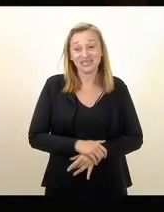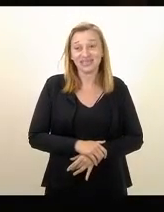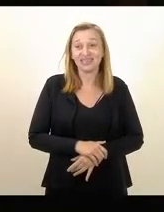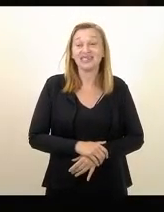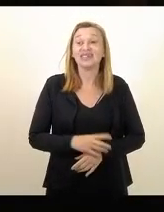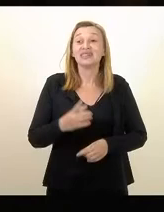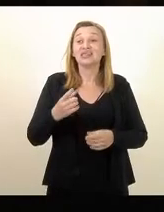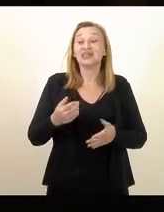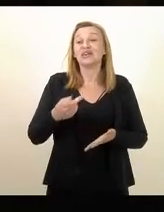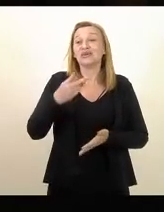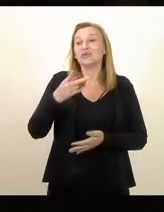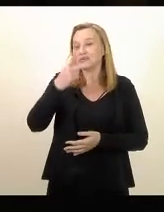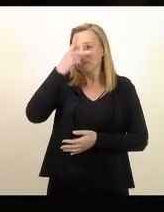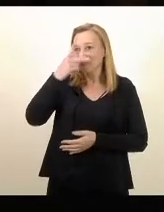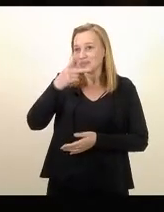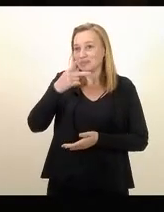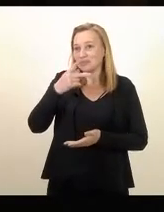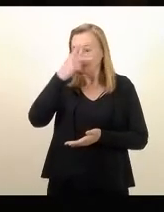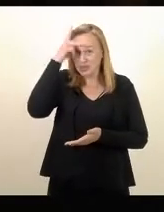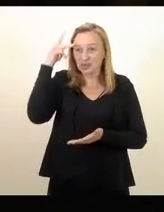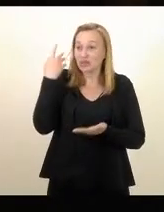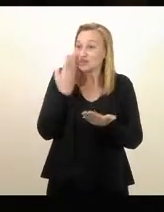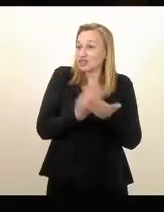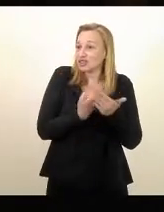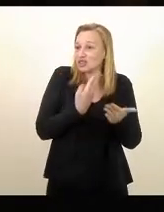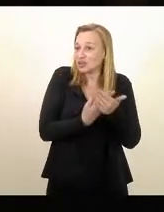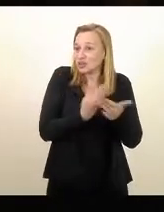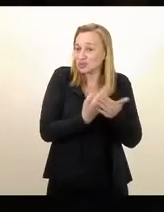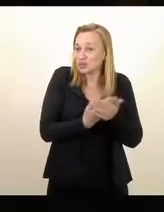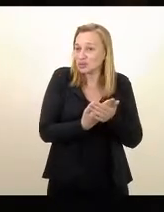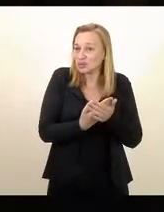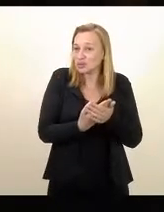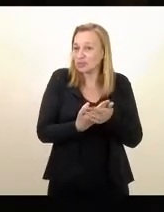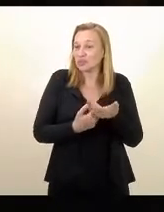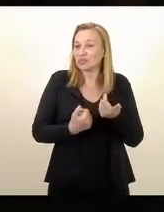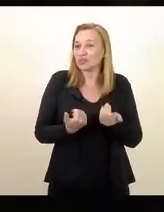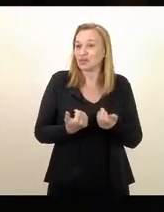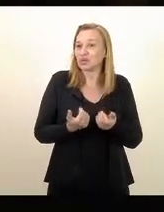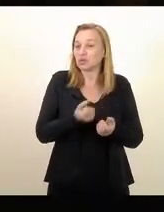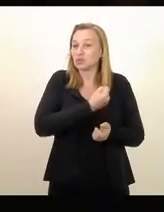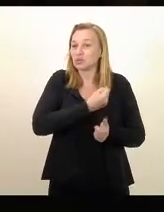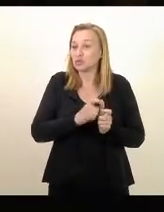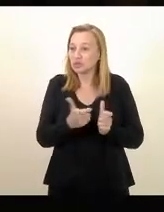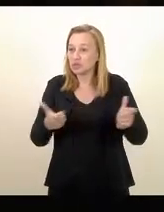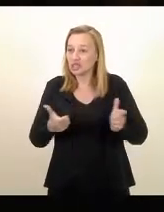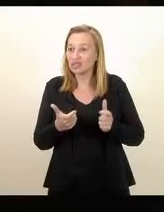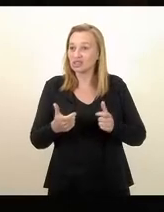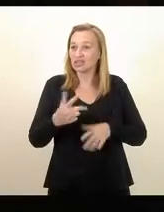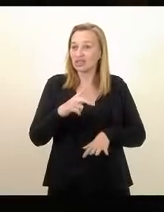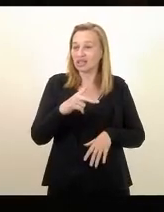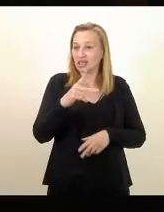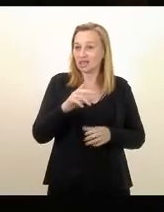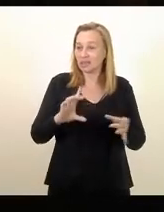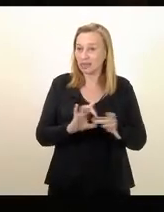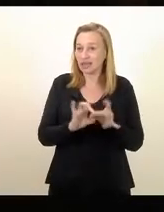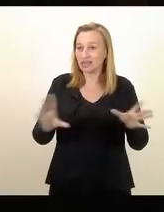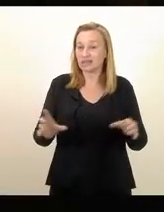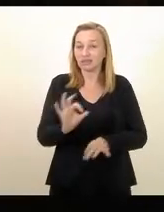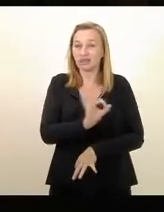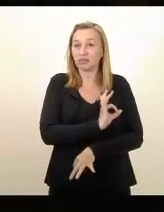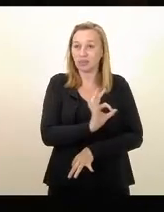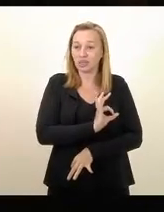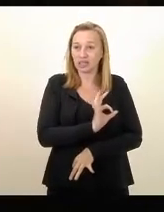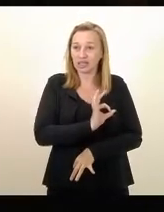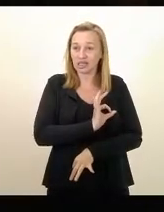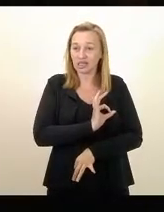estudiosos alertam que o excesso de autonomia administrativa e financeira das polícias